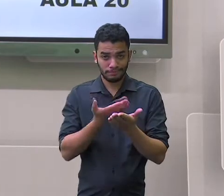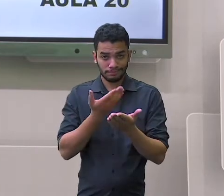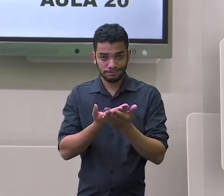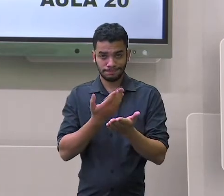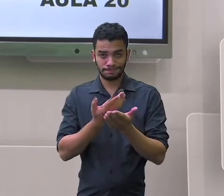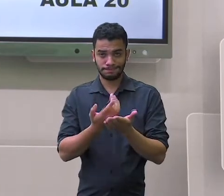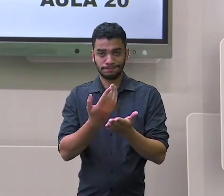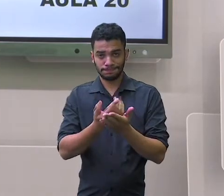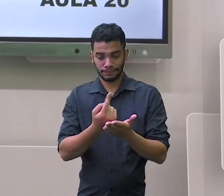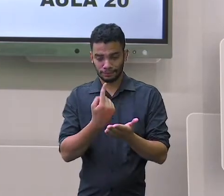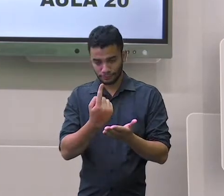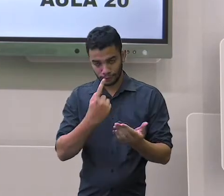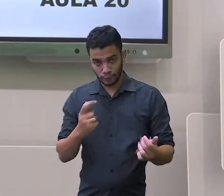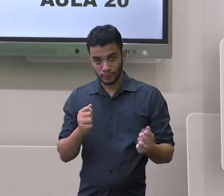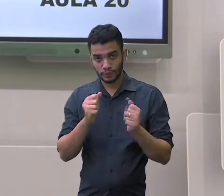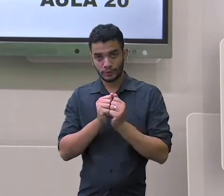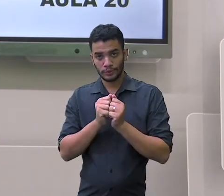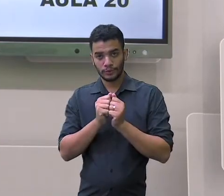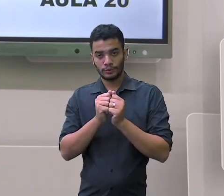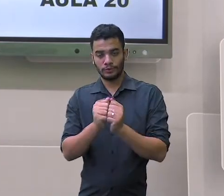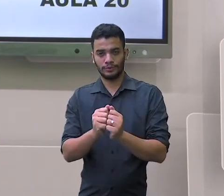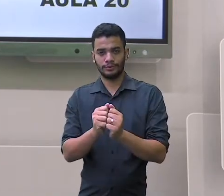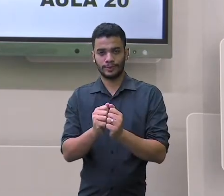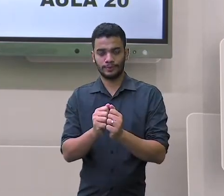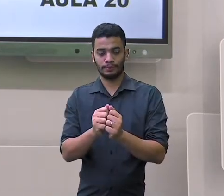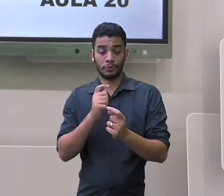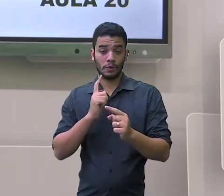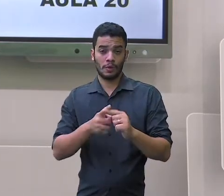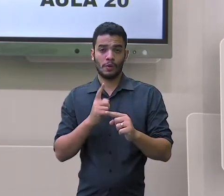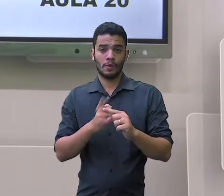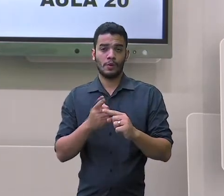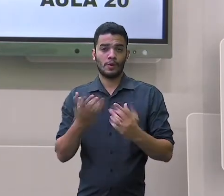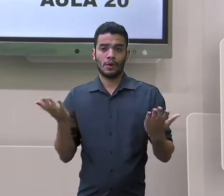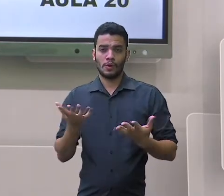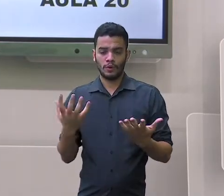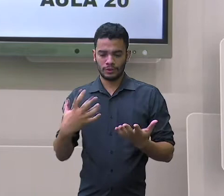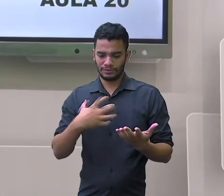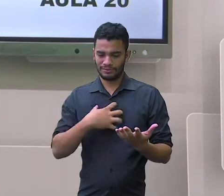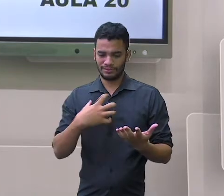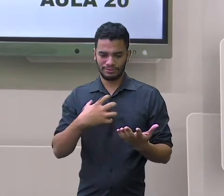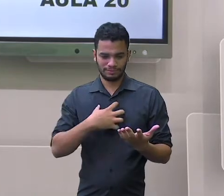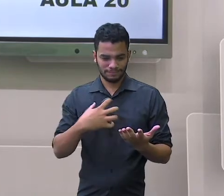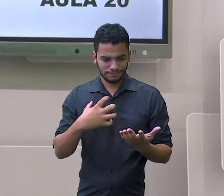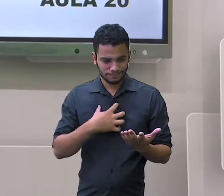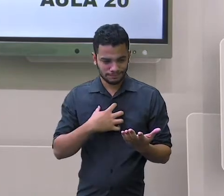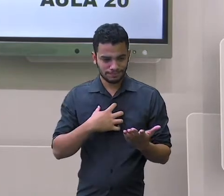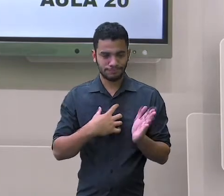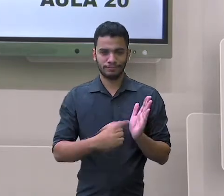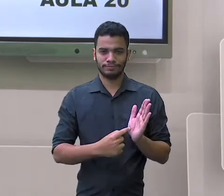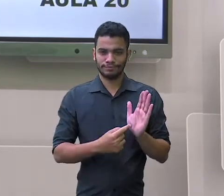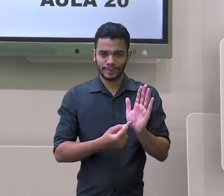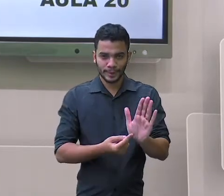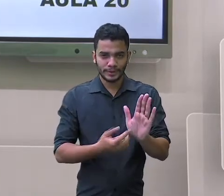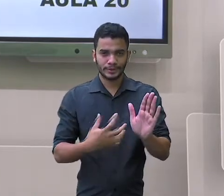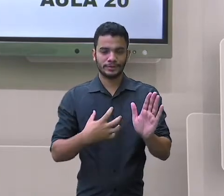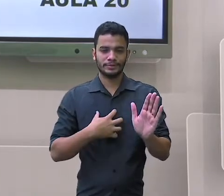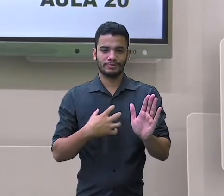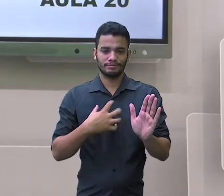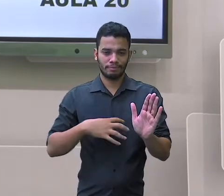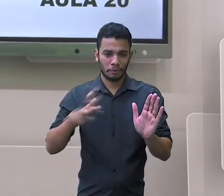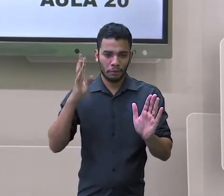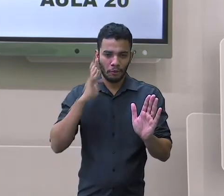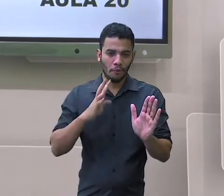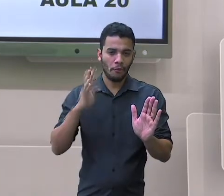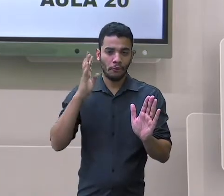nossa aula, onde, de forma muito carinhosa, de forma muito especial, olha o